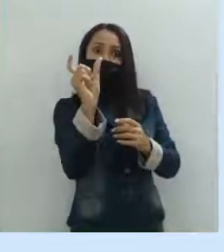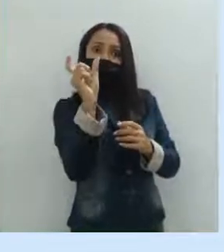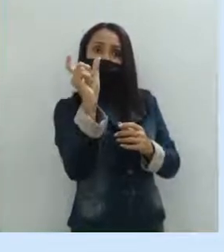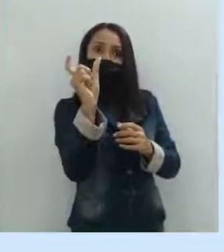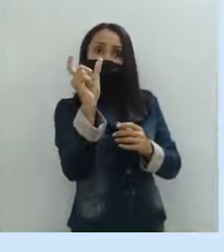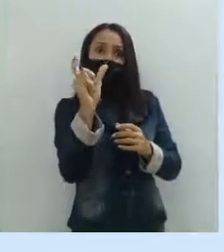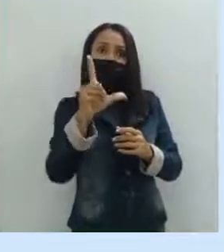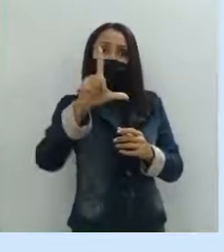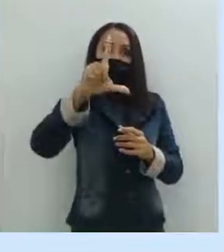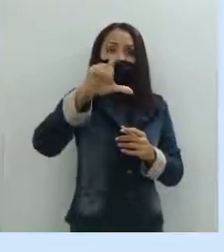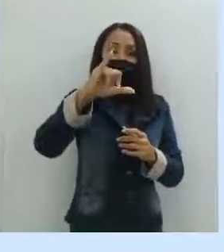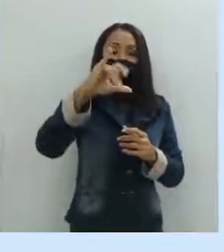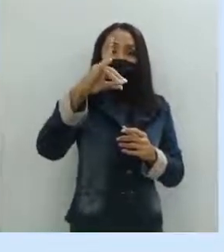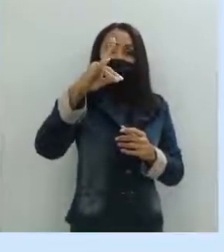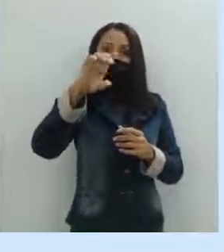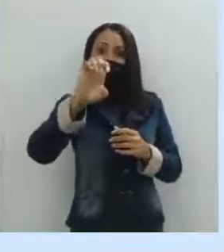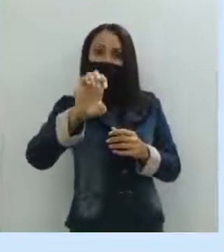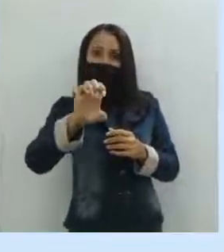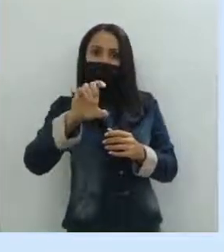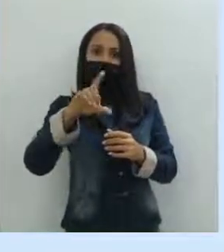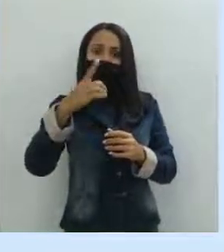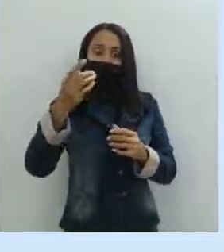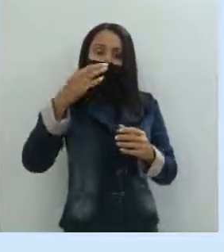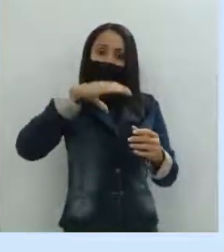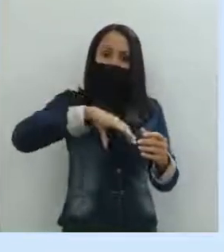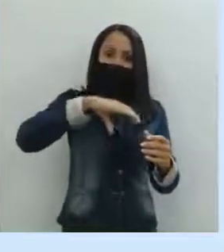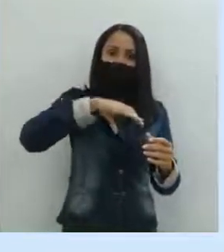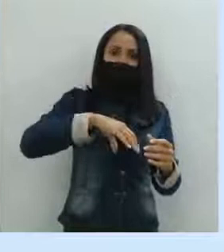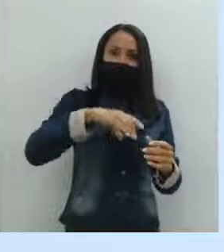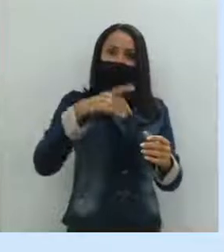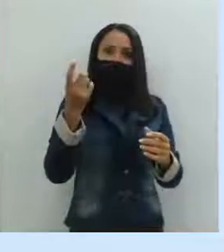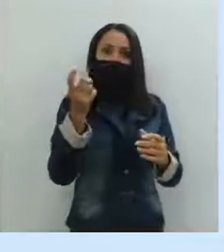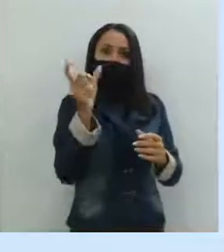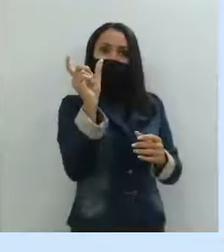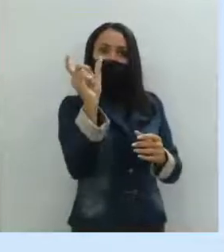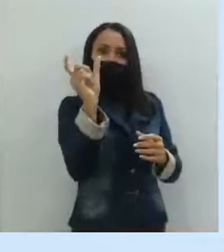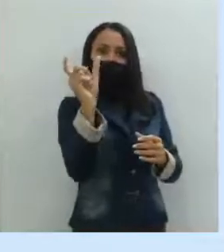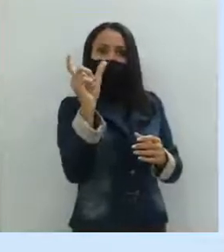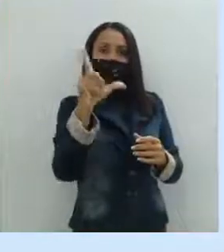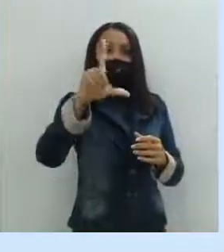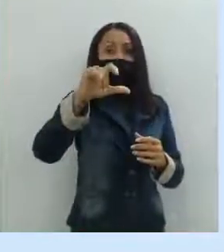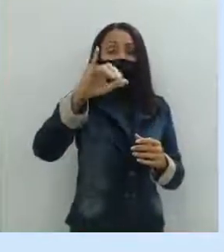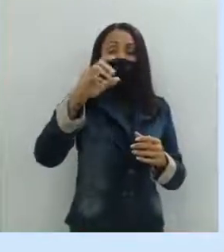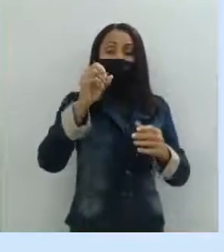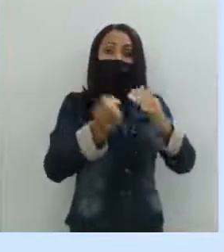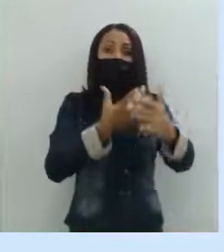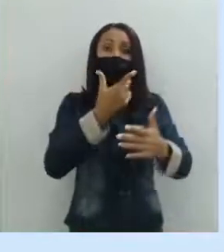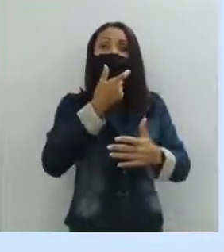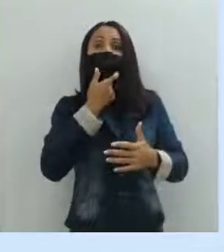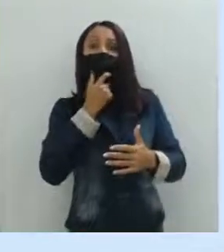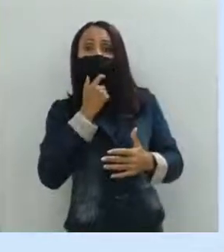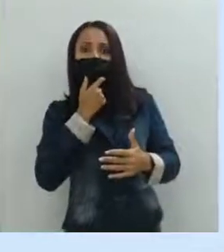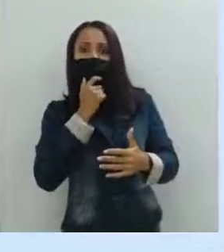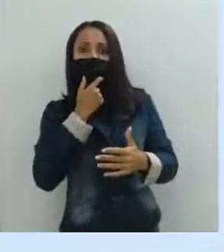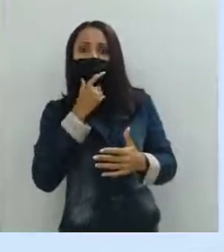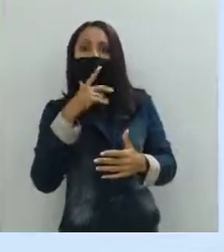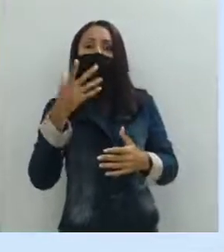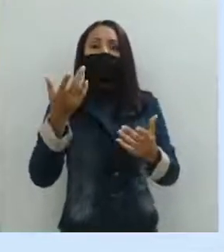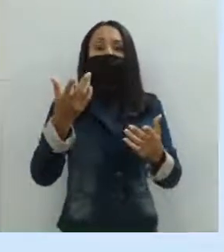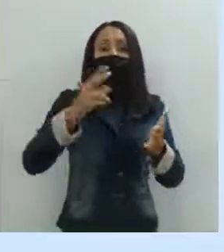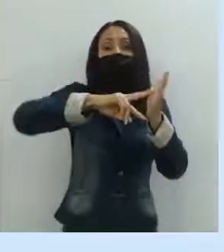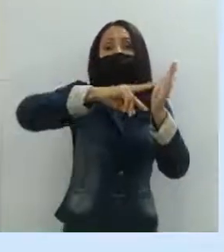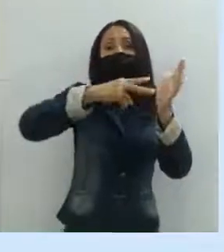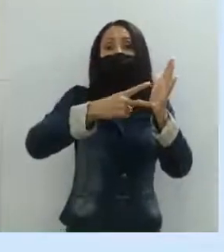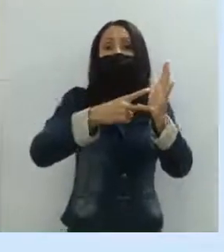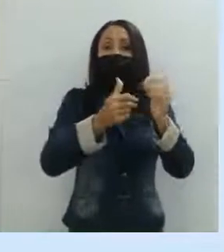em português tem essa escrita, certo? É uma expressão de origem inglesa que significa guia, aquilo